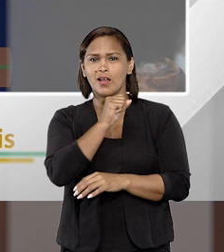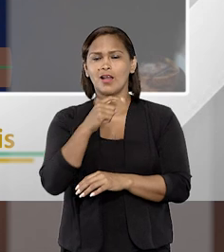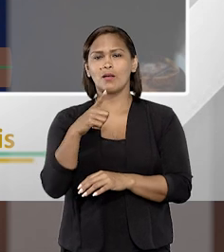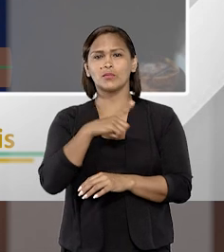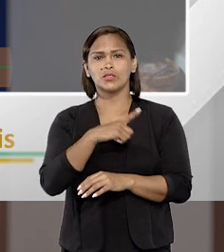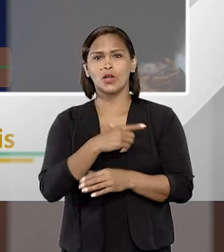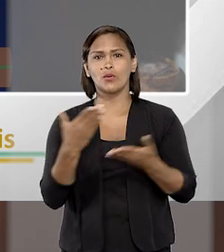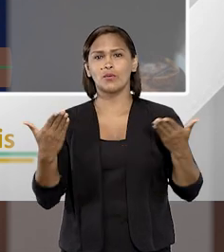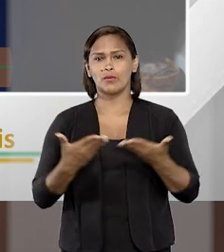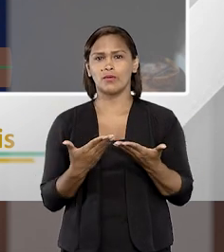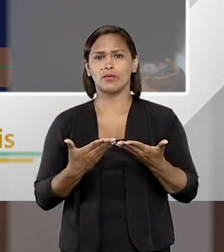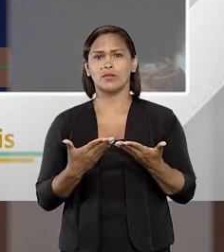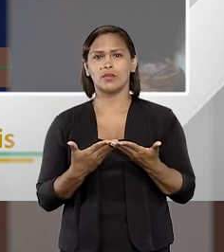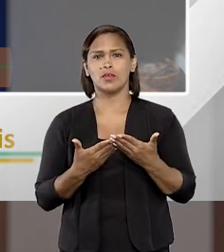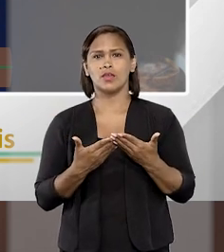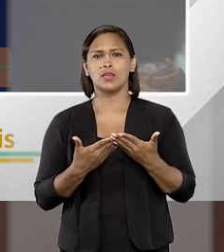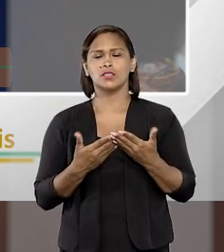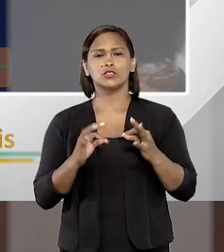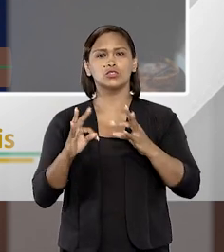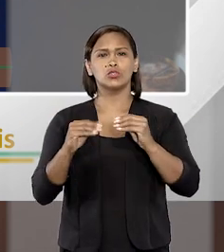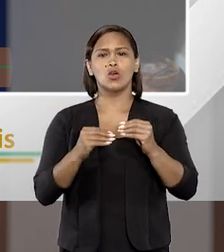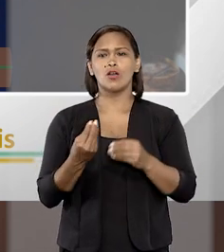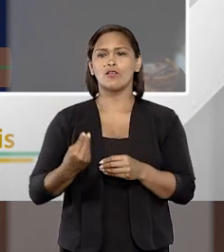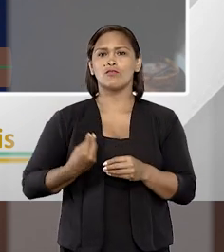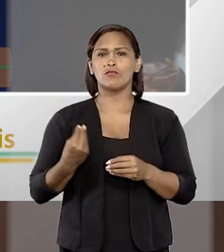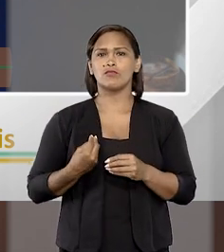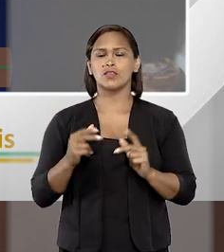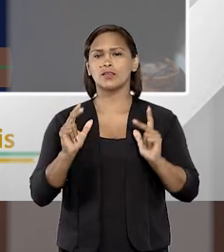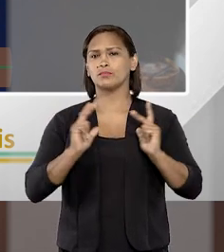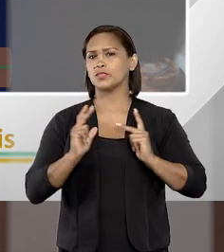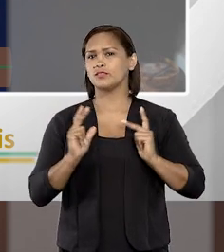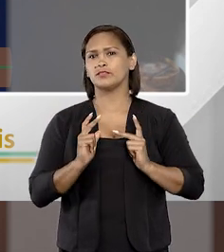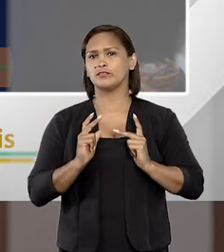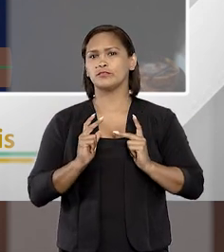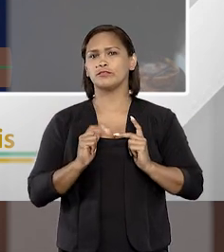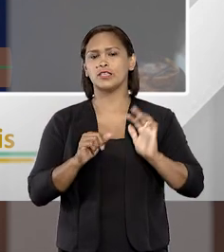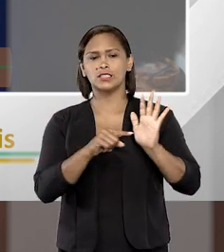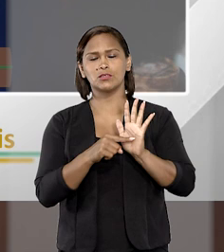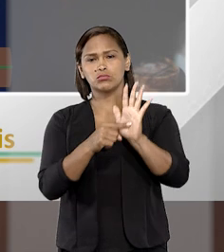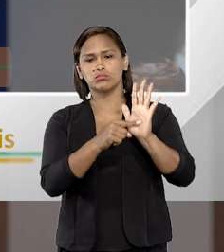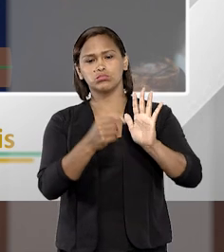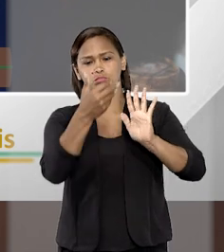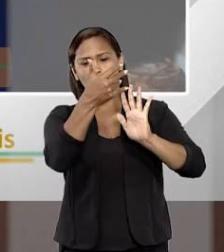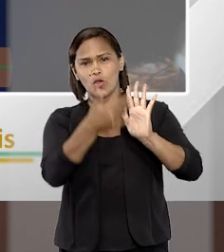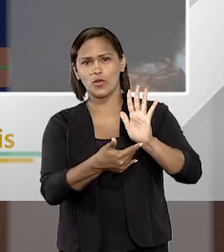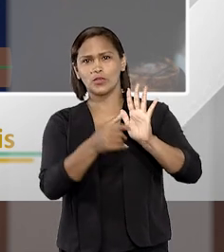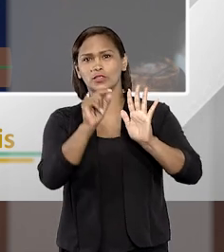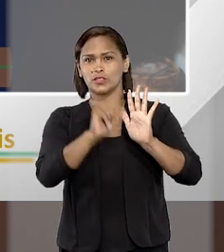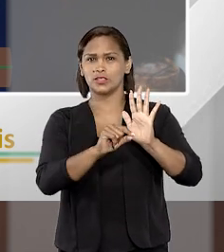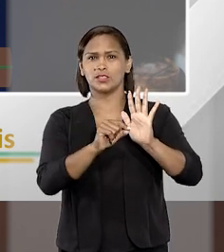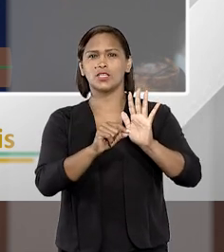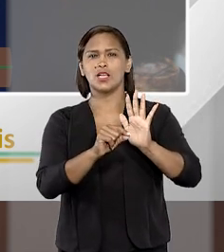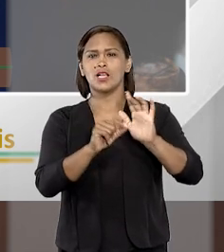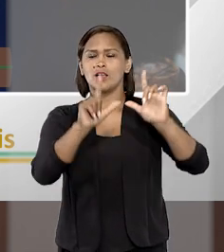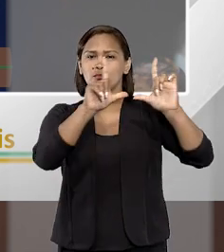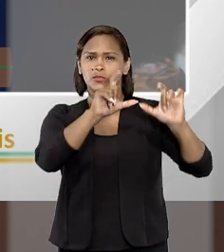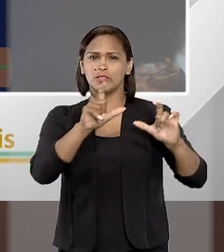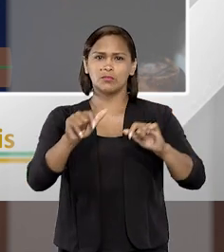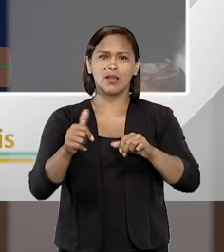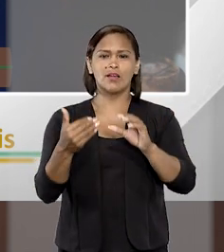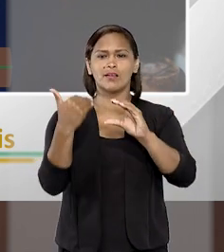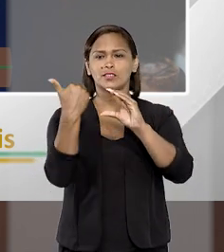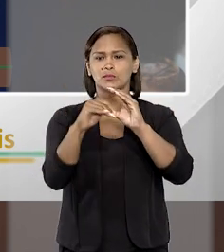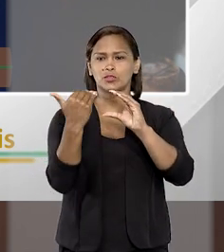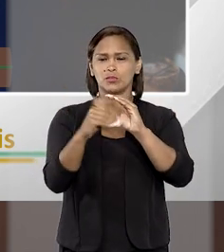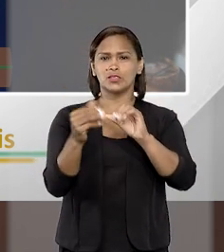hoje praticamente a nossa vida privada resposta de acordo imagens que as